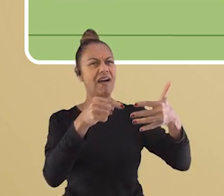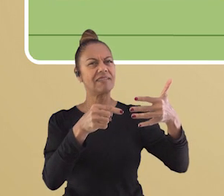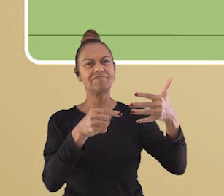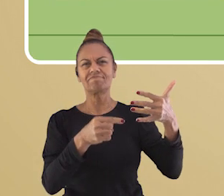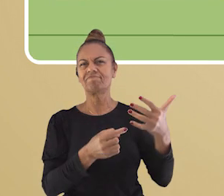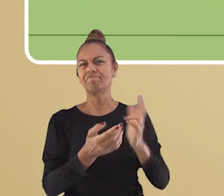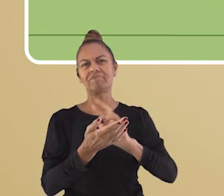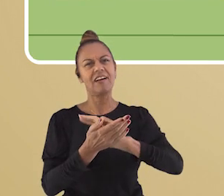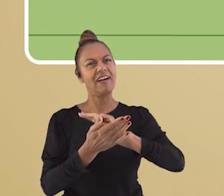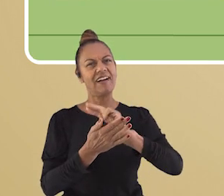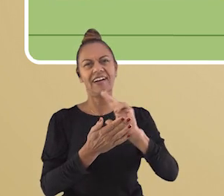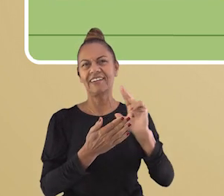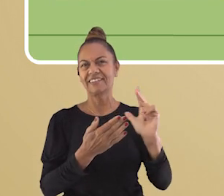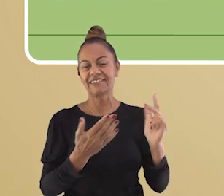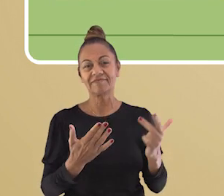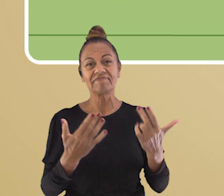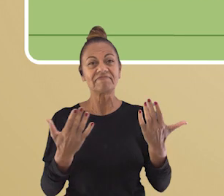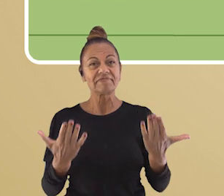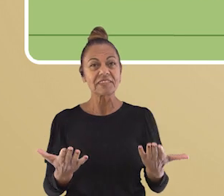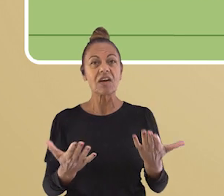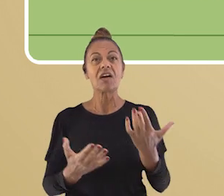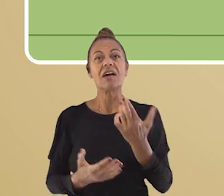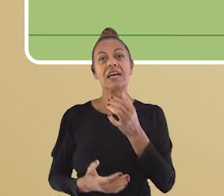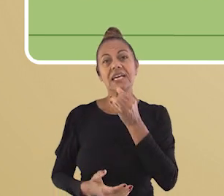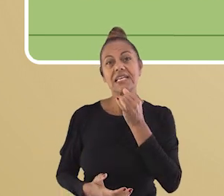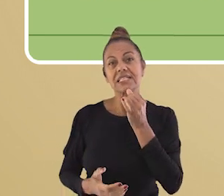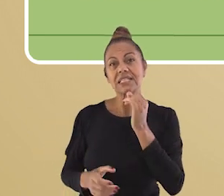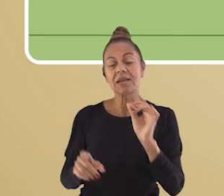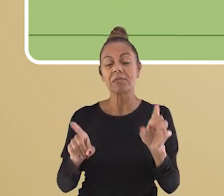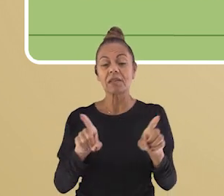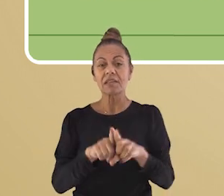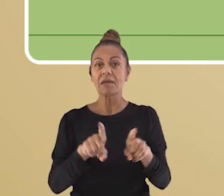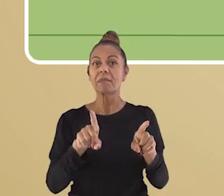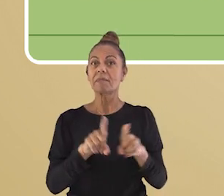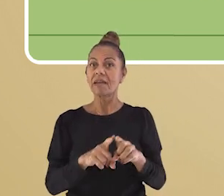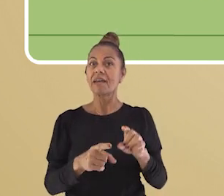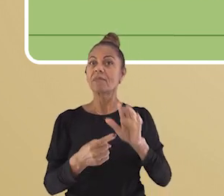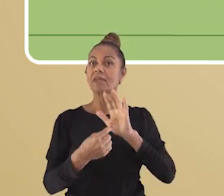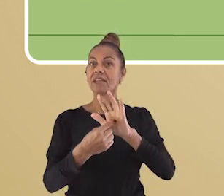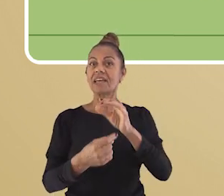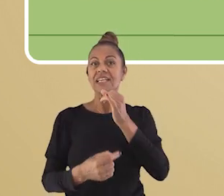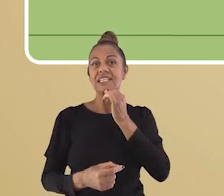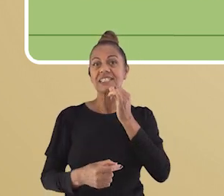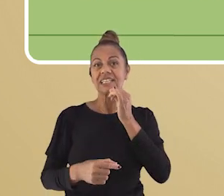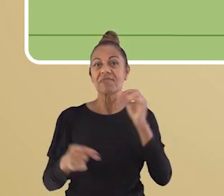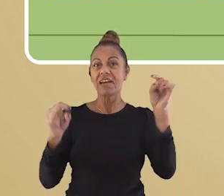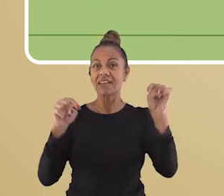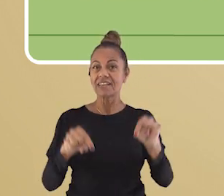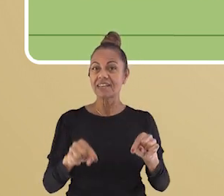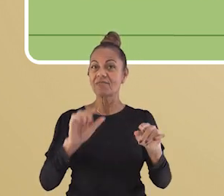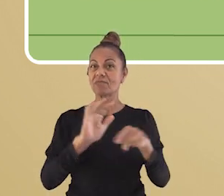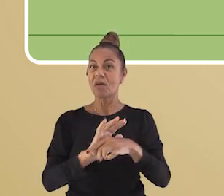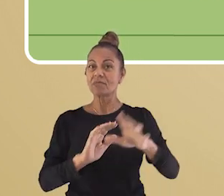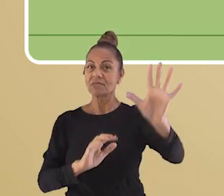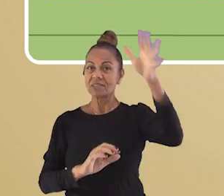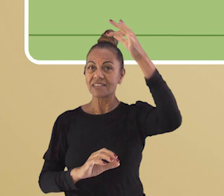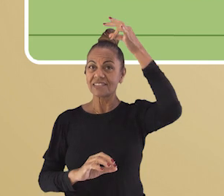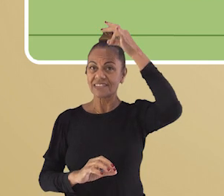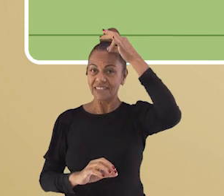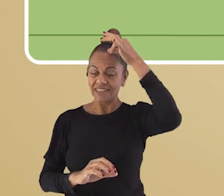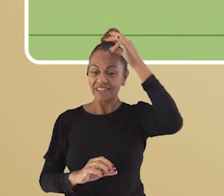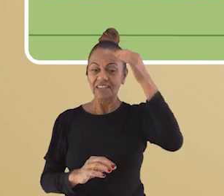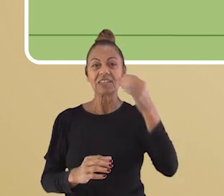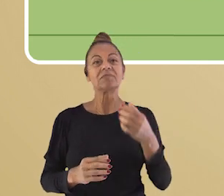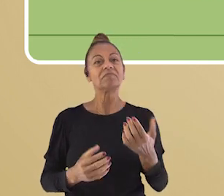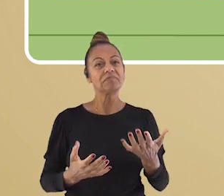elementos. Podemos ver exemplos de alguns costumes culturais do Espírito Santo, como a permanência do uso